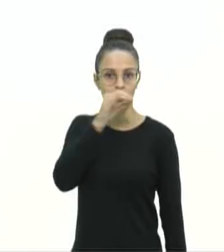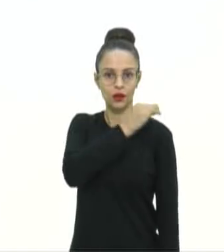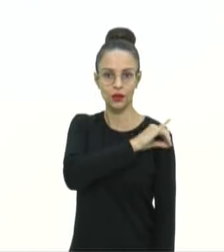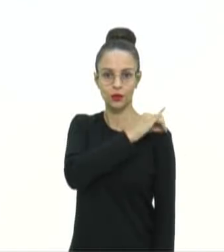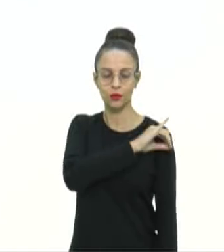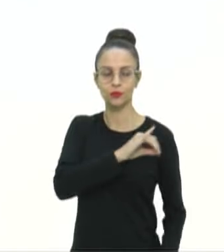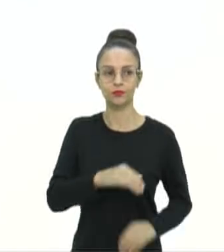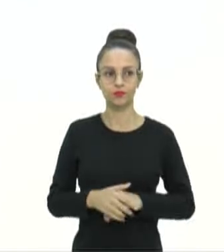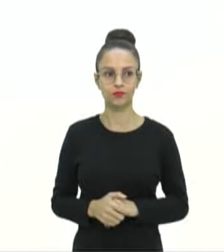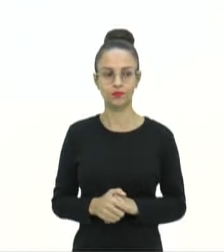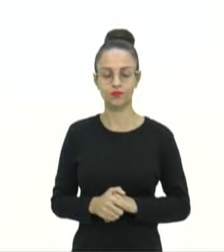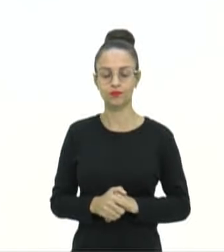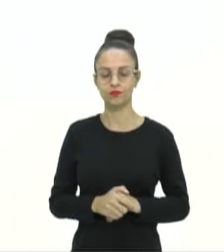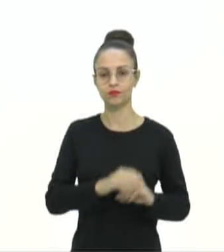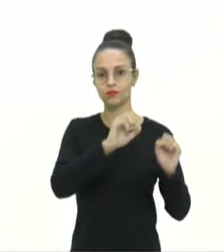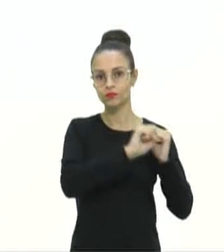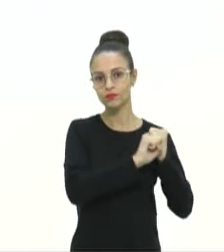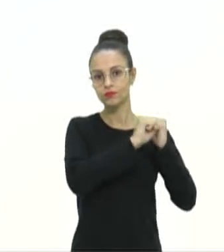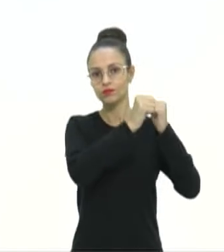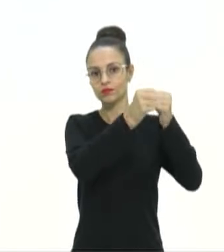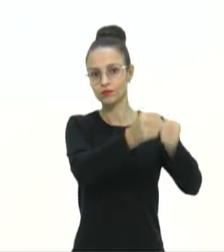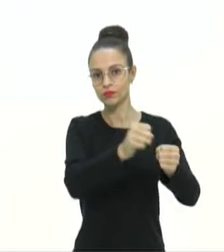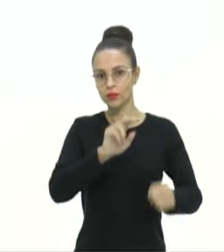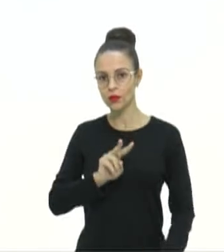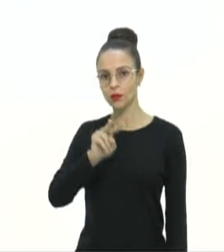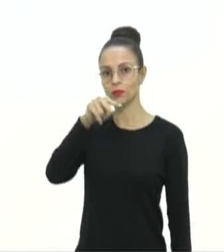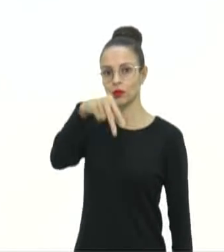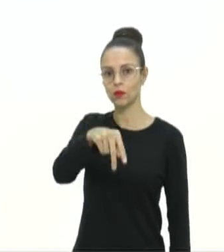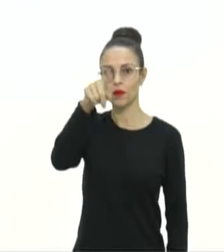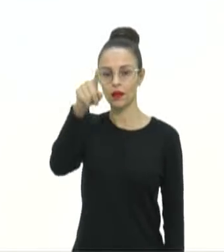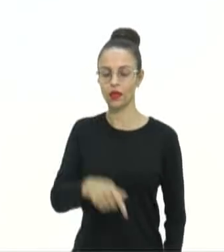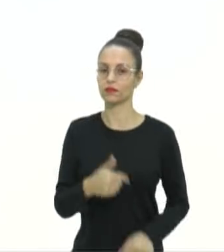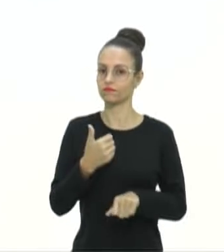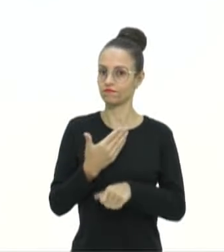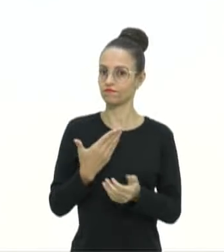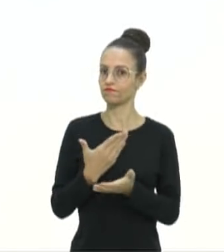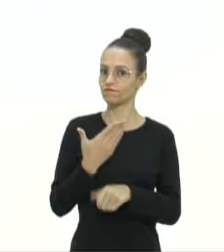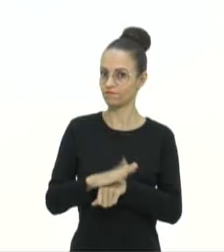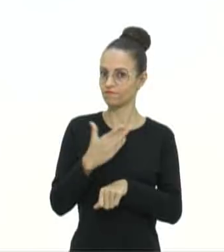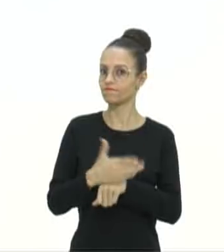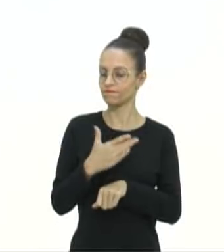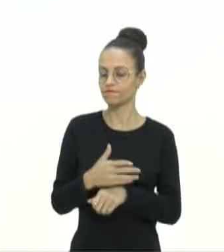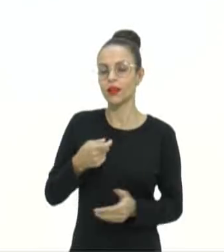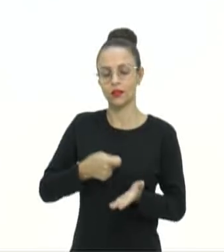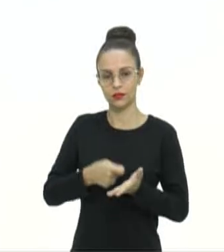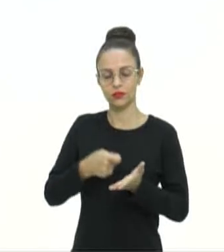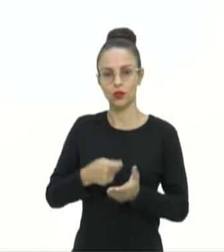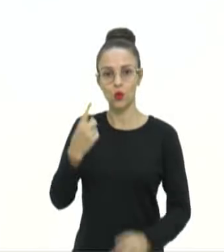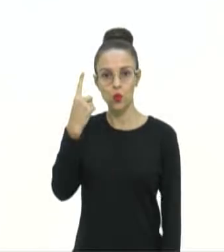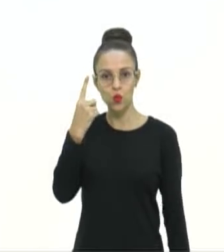nós, o salto com vara, sem dúvida, é uma das disciplinas mais exigentes do atletismo. Em um único